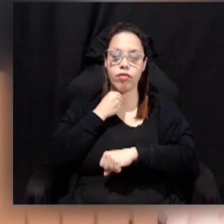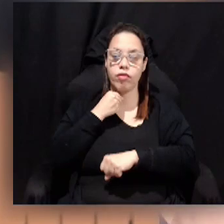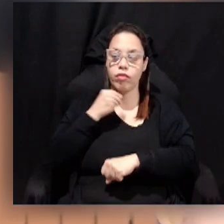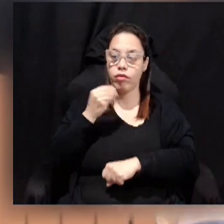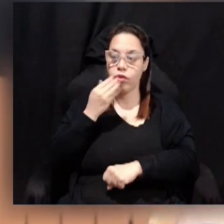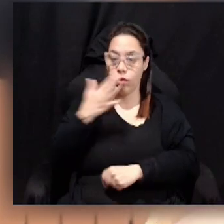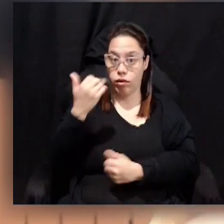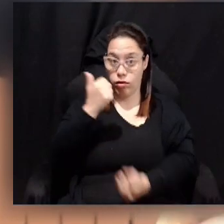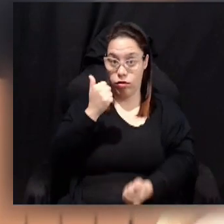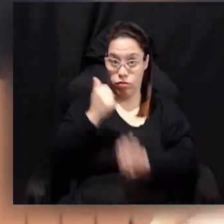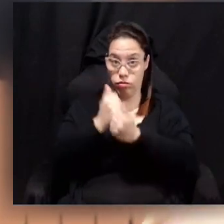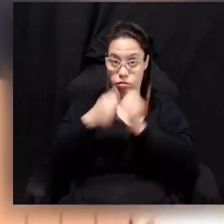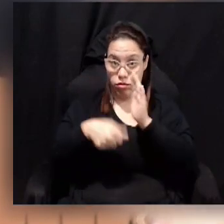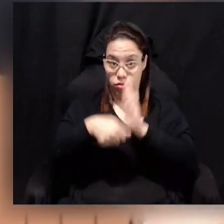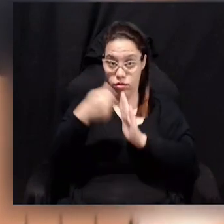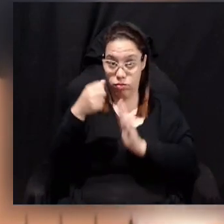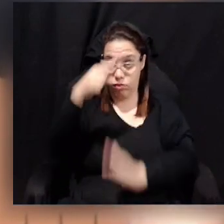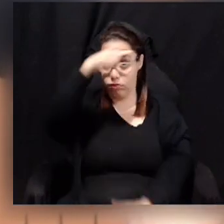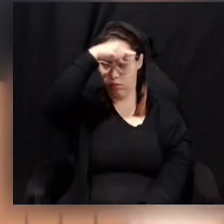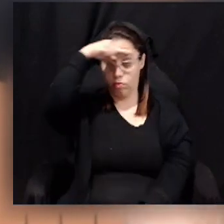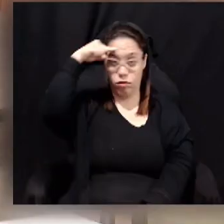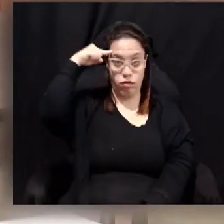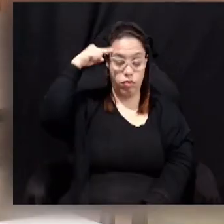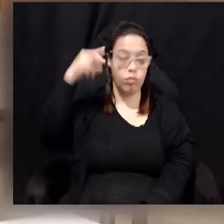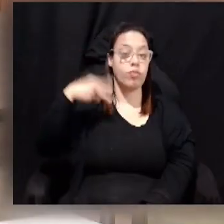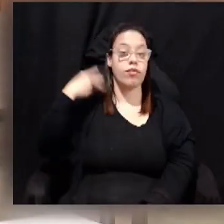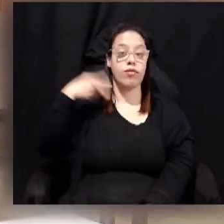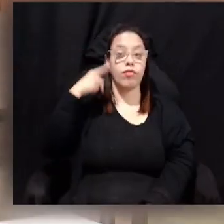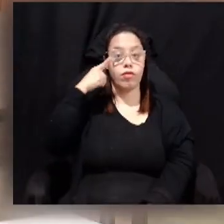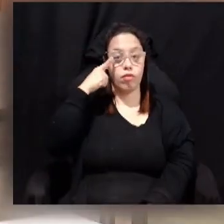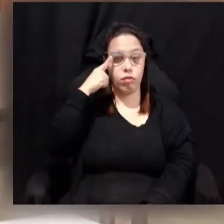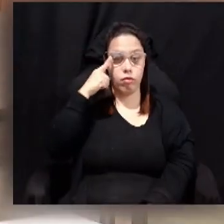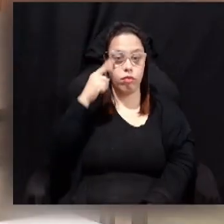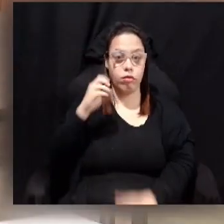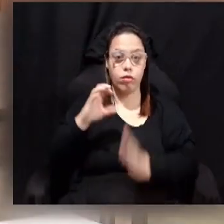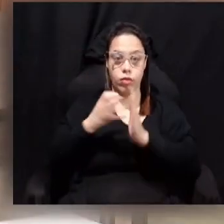primeiro do vereador Otto Alejandro, primeiro partido